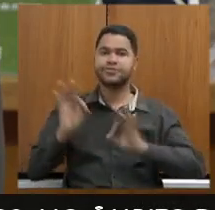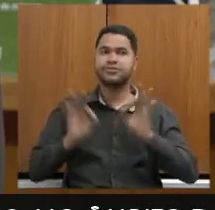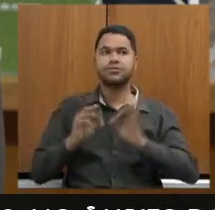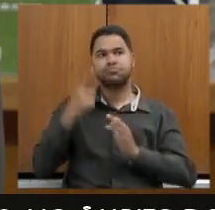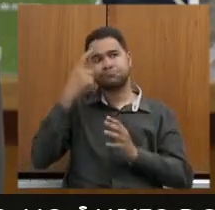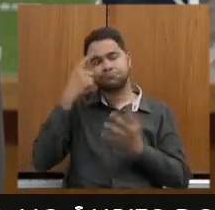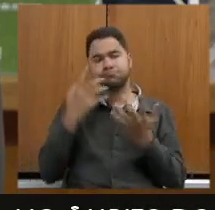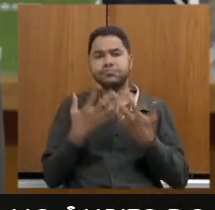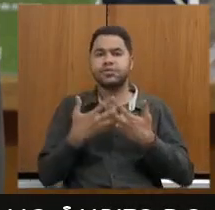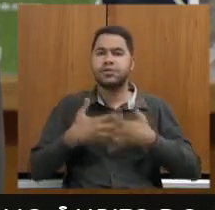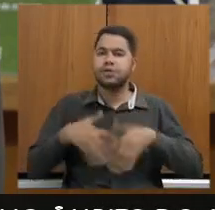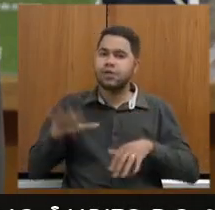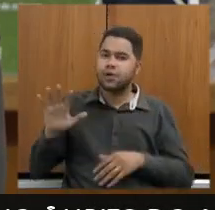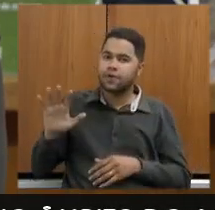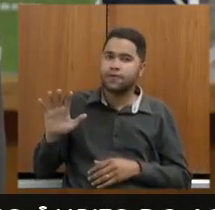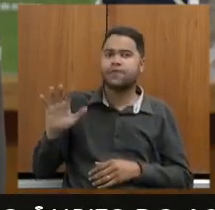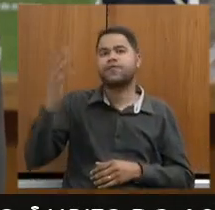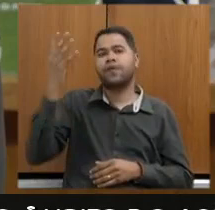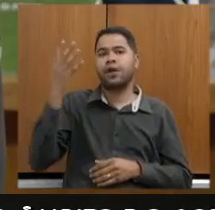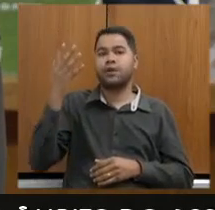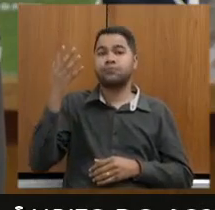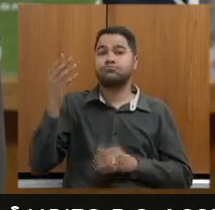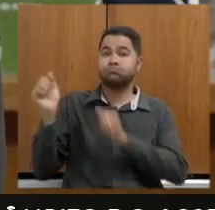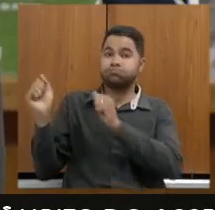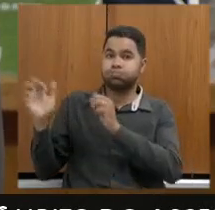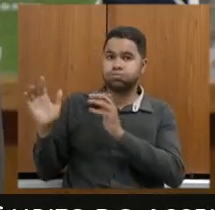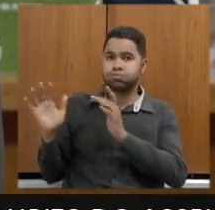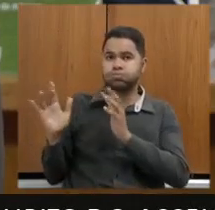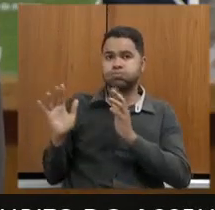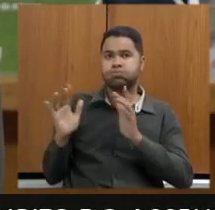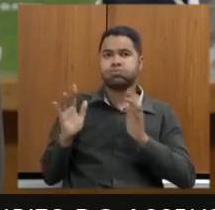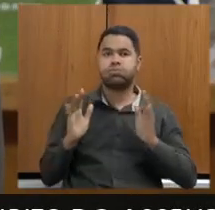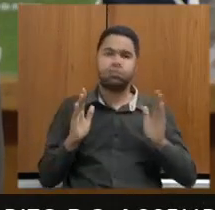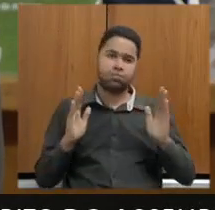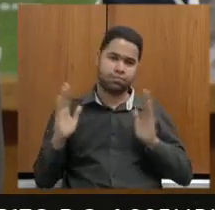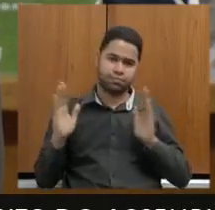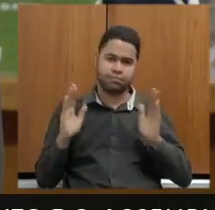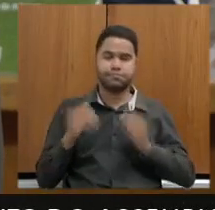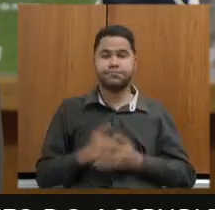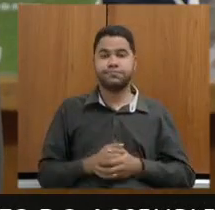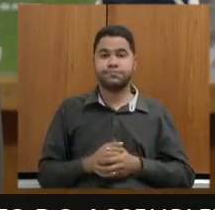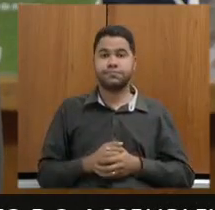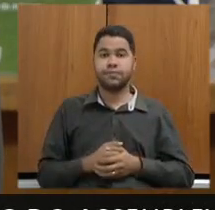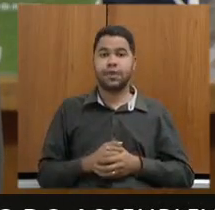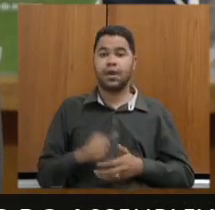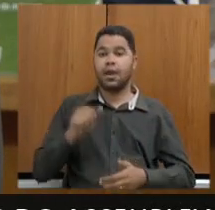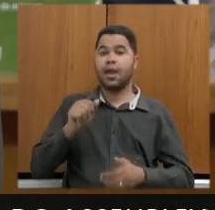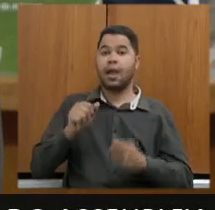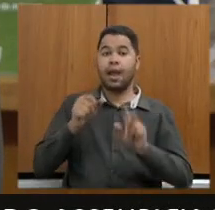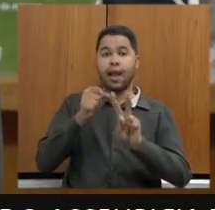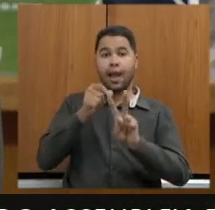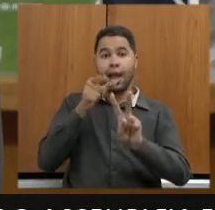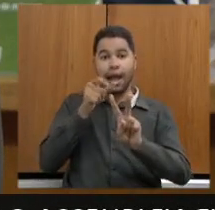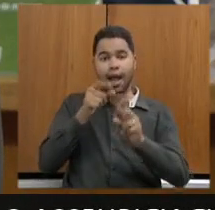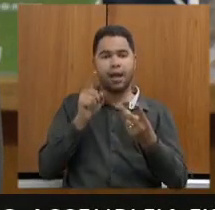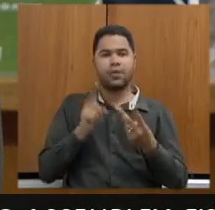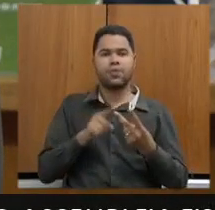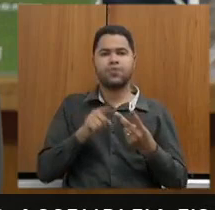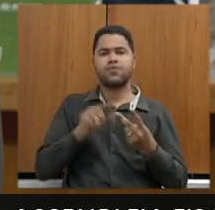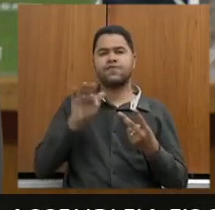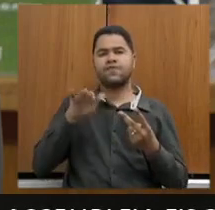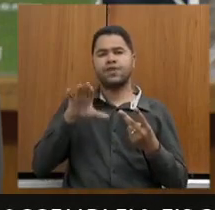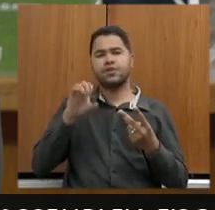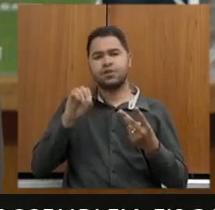levado a efeito com uma execução dentro do período Chegamos em Arcos Chegamos em Francisco Sá